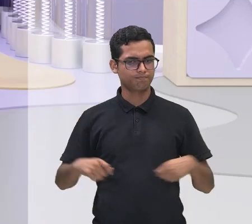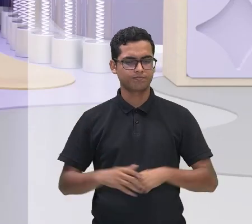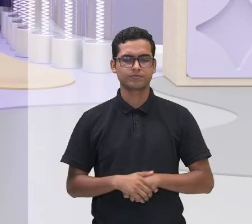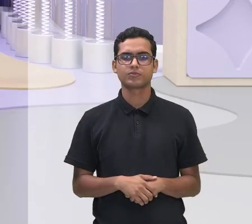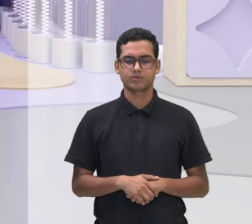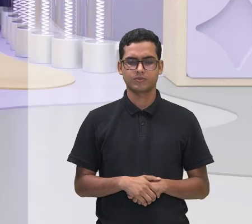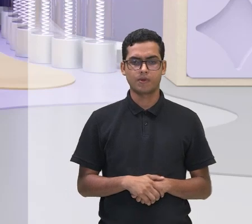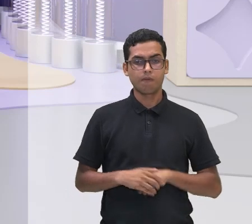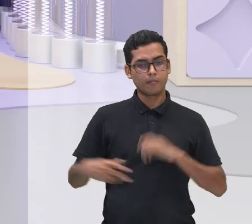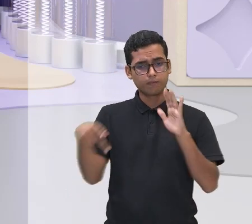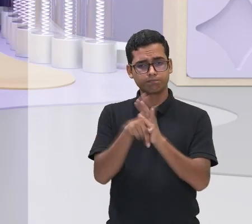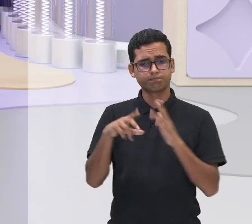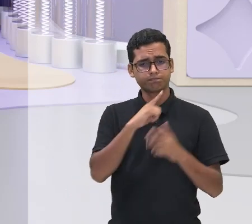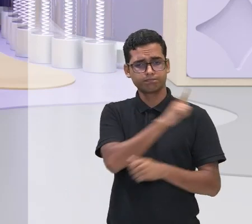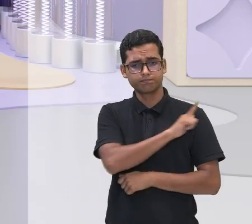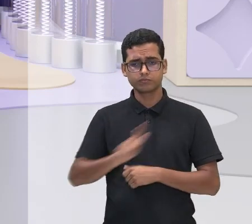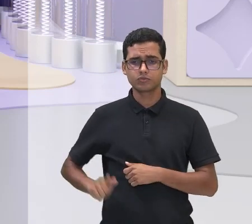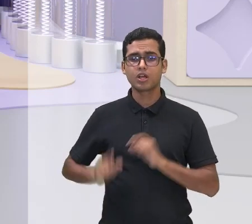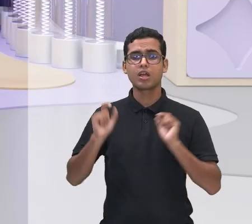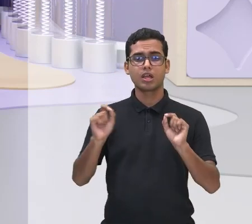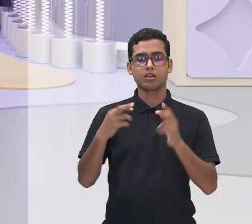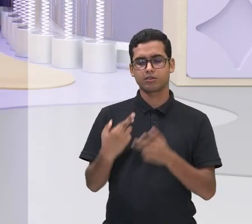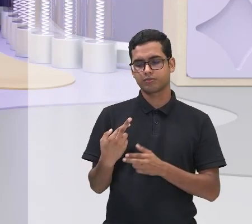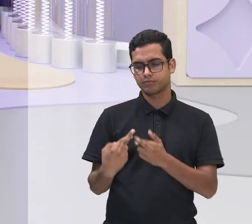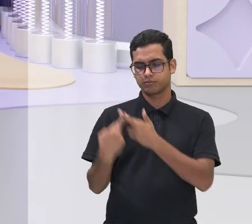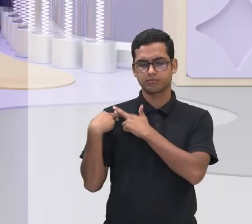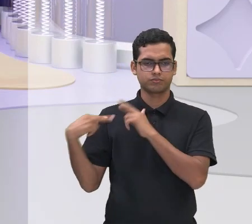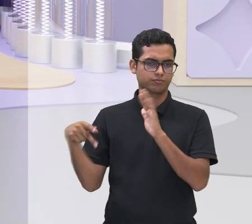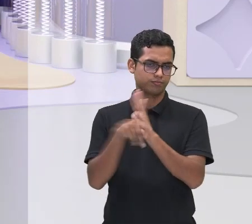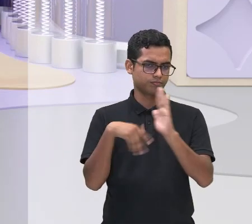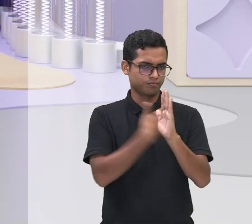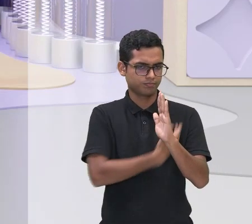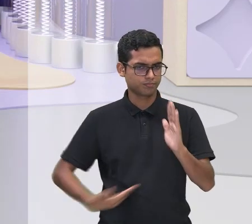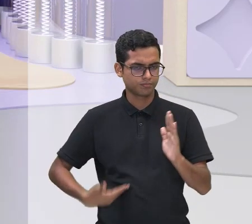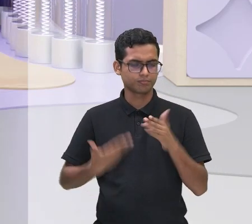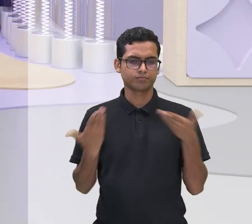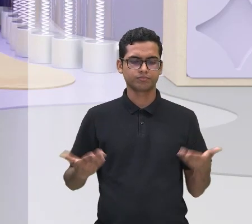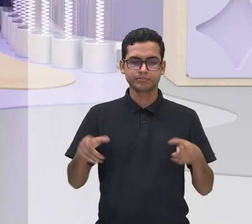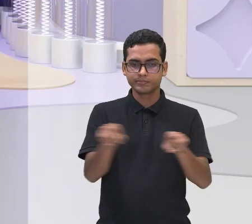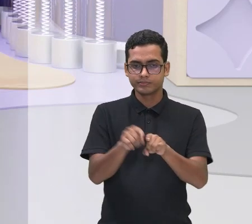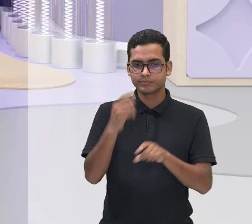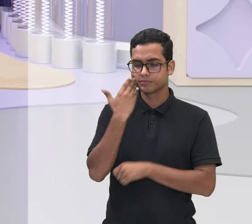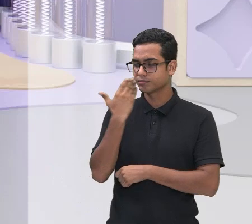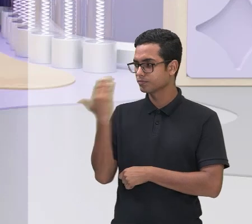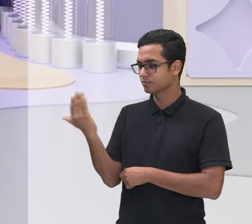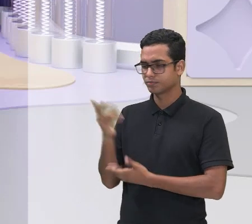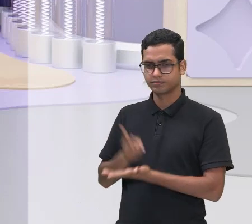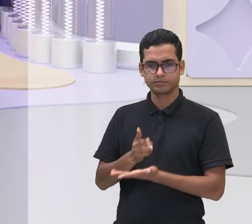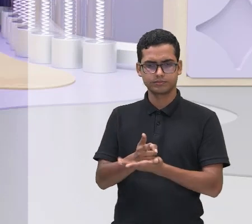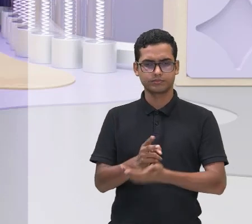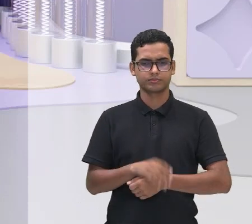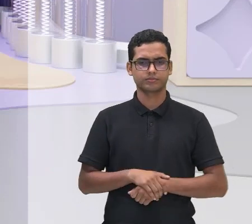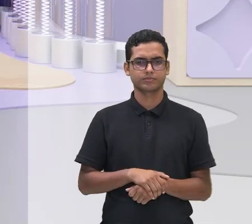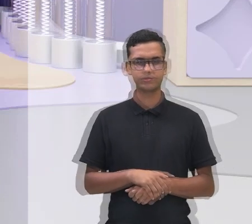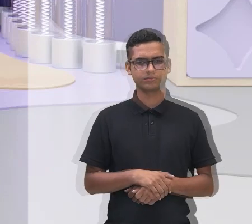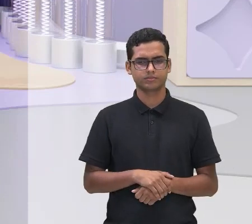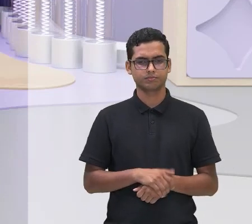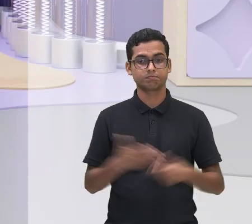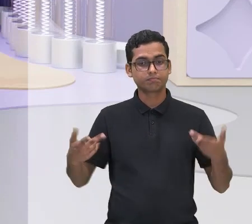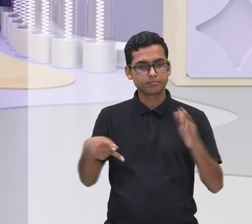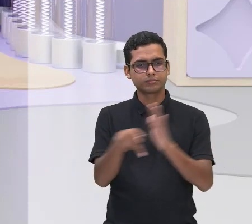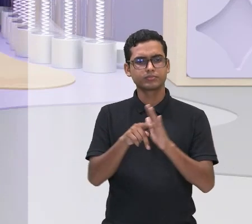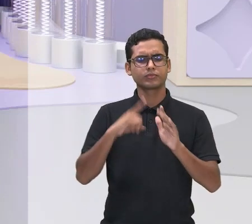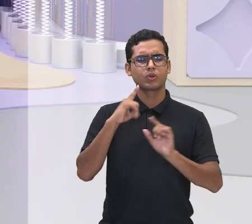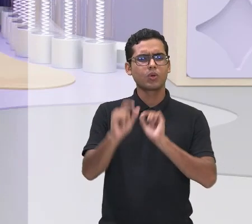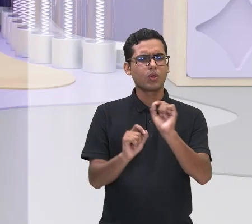O Estado tem esse papel. Vamos seguir adiante. Já vimos aí, vamos ver o Estado